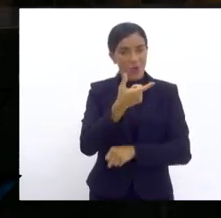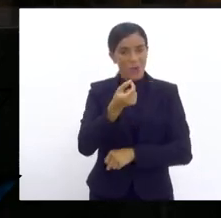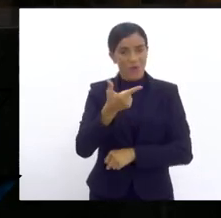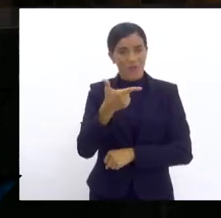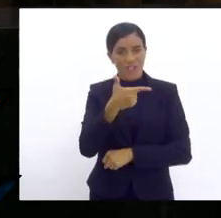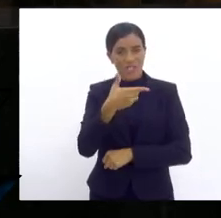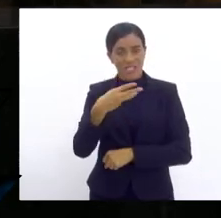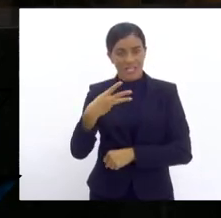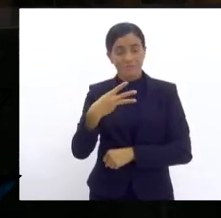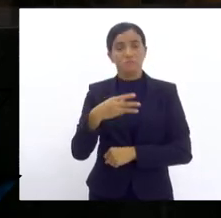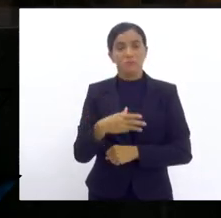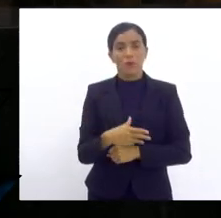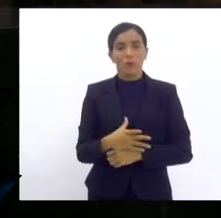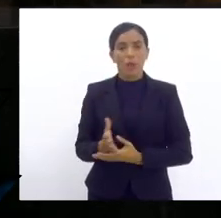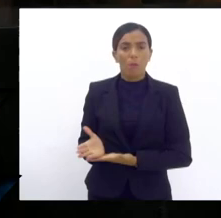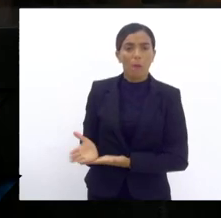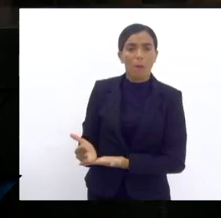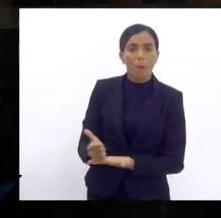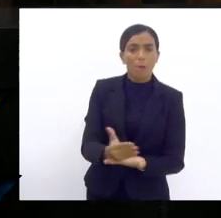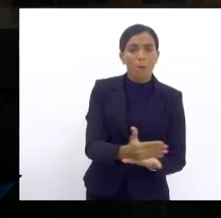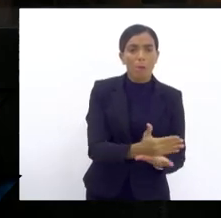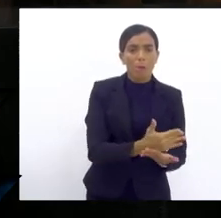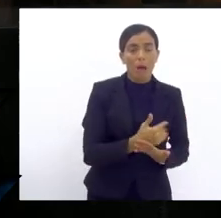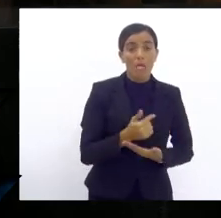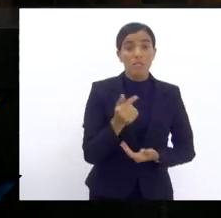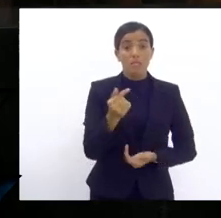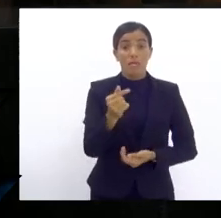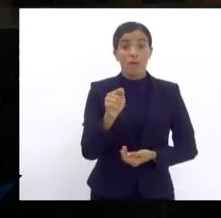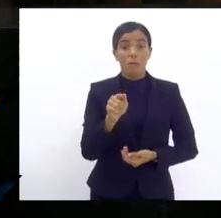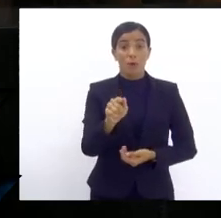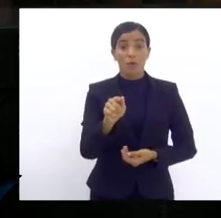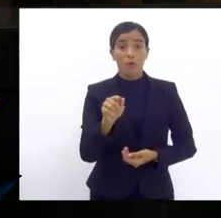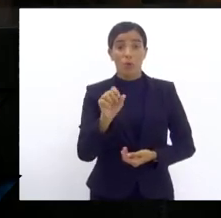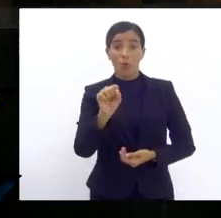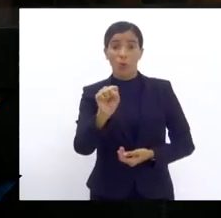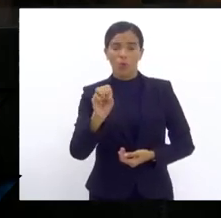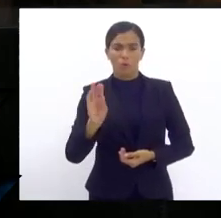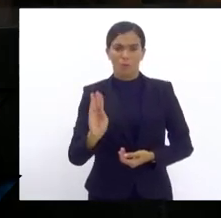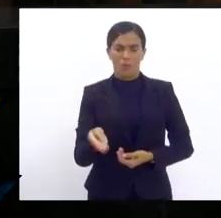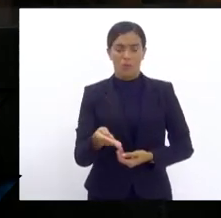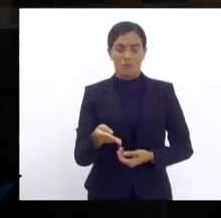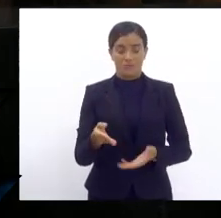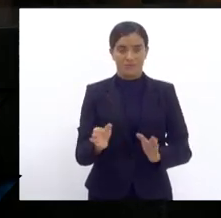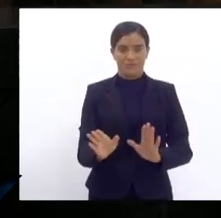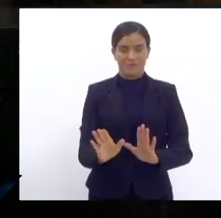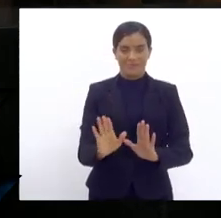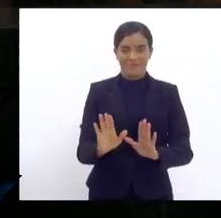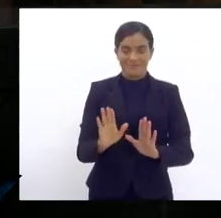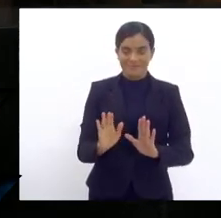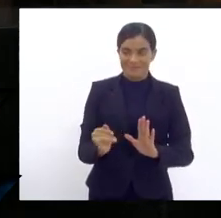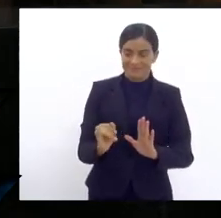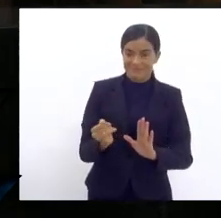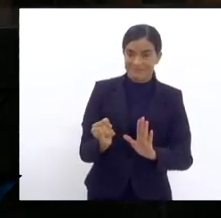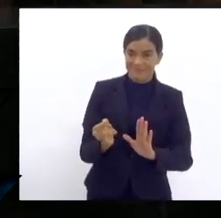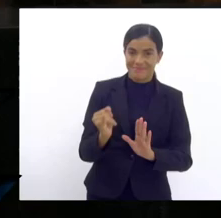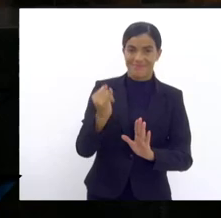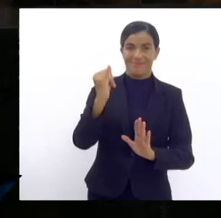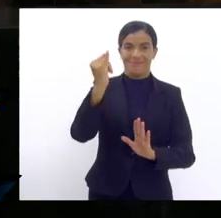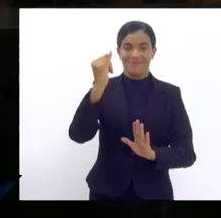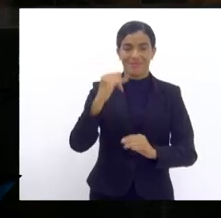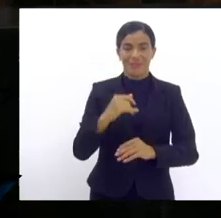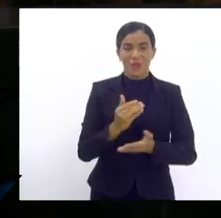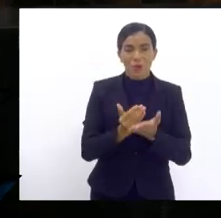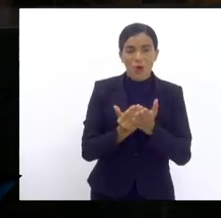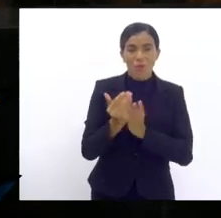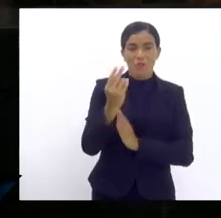foi 7.8 bilhões sem considerar a inflação nos primeiros